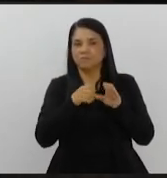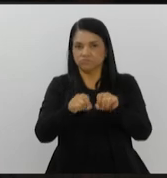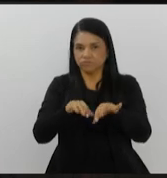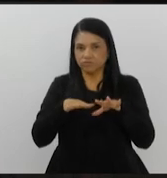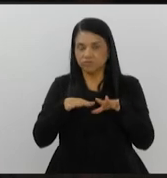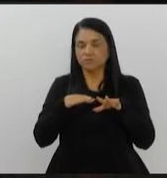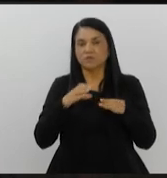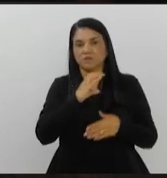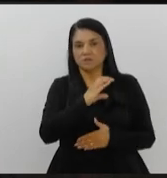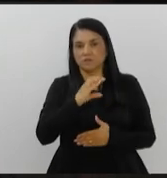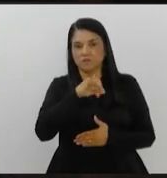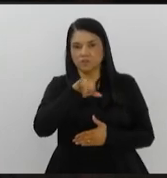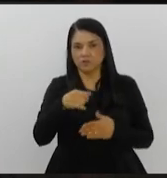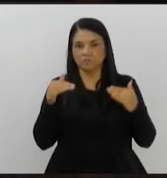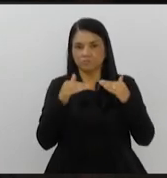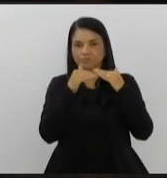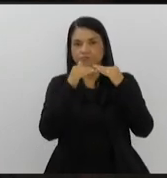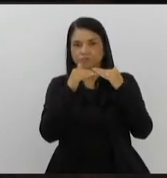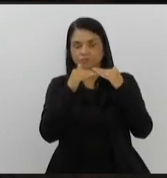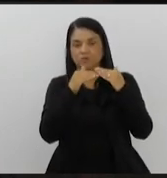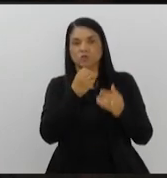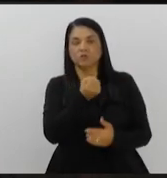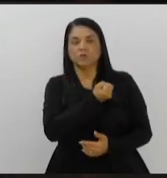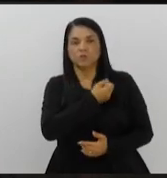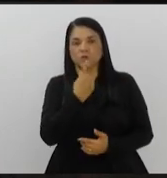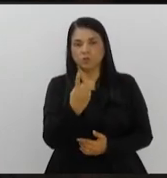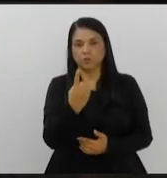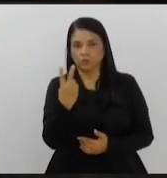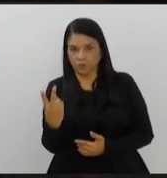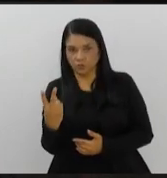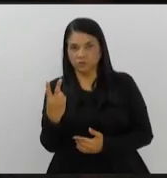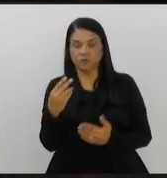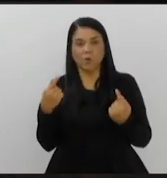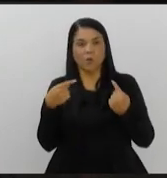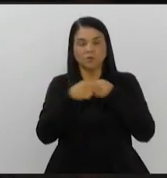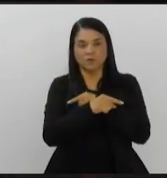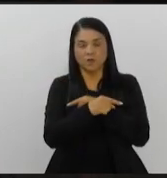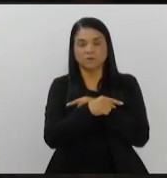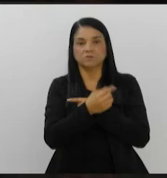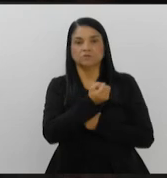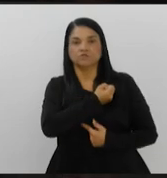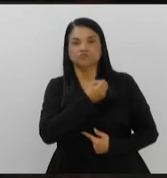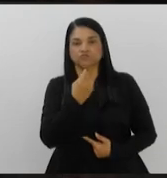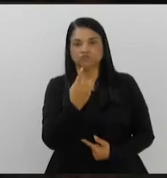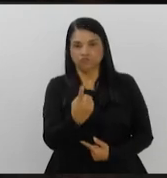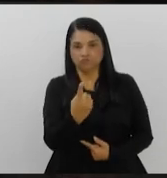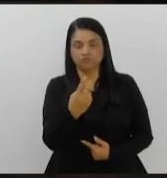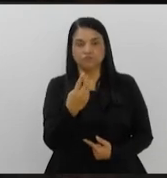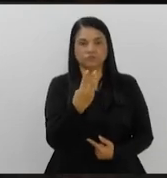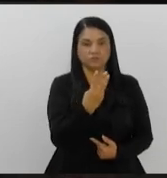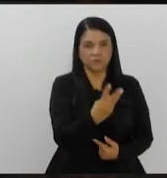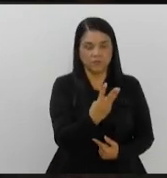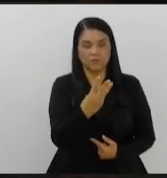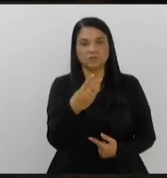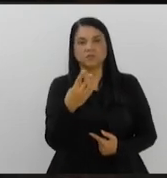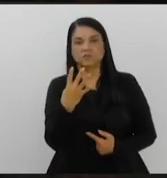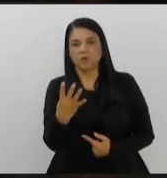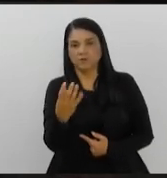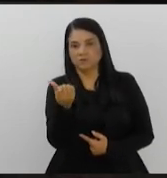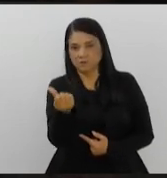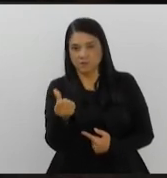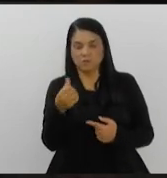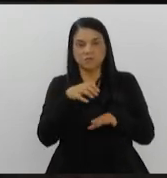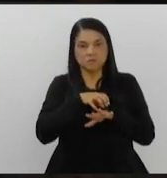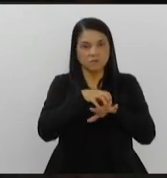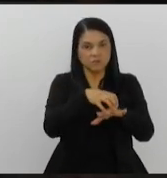Constituição e Justiça, favoráveis às emendas número 2 e 3, contrárias às emendas 1, 4, 5, 6, de transporte,